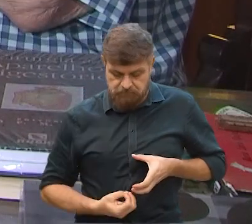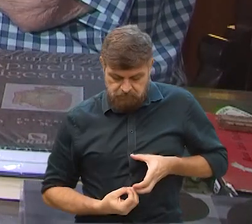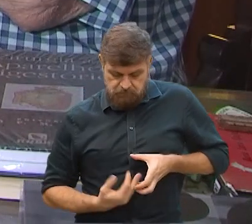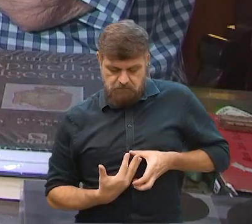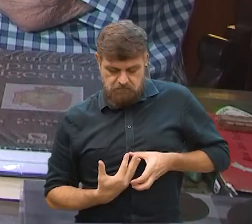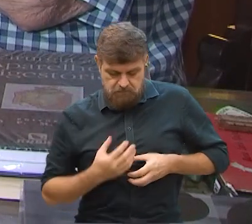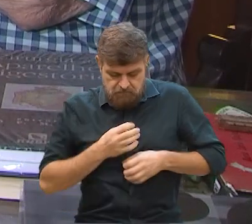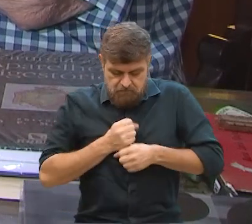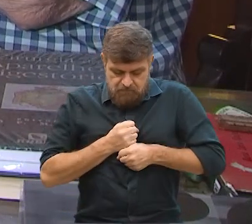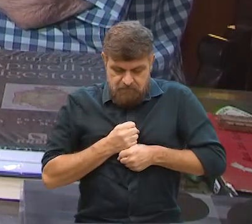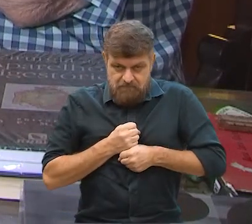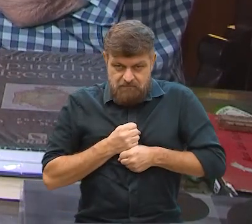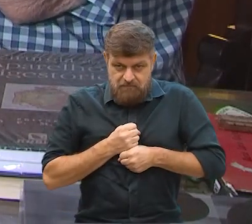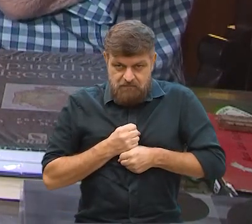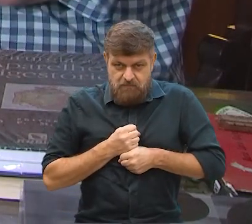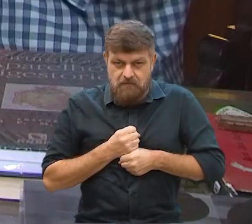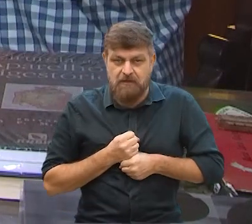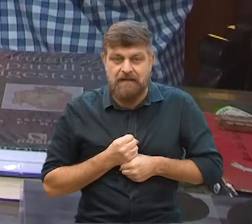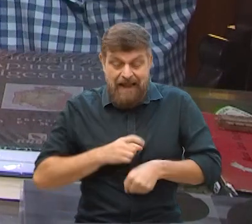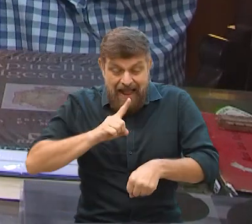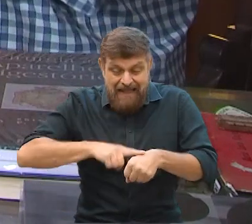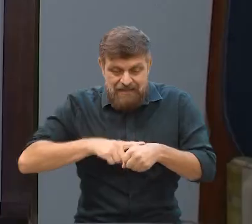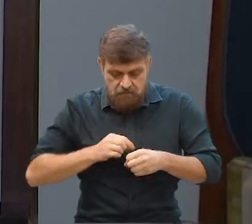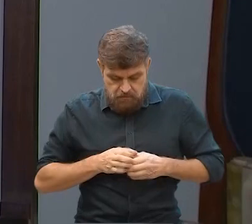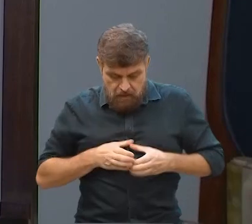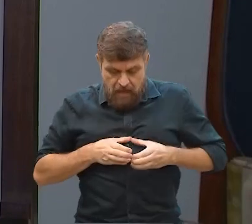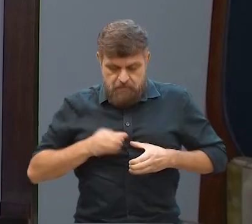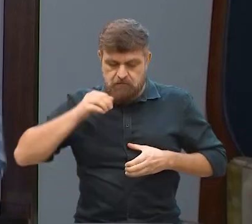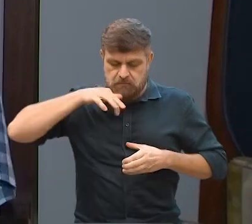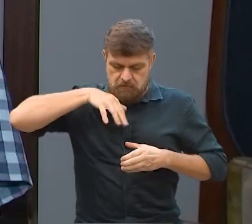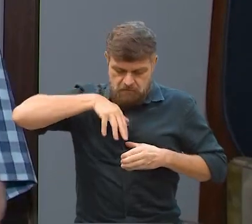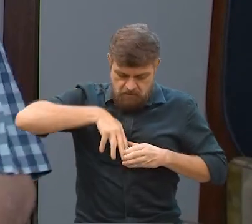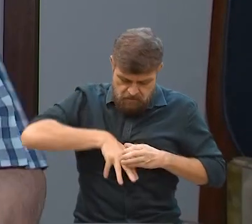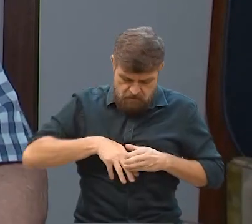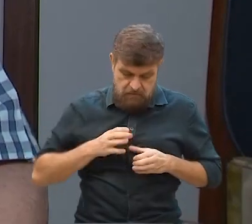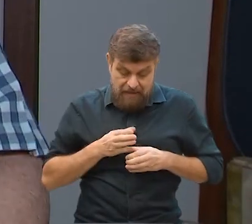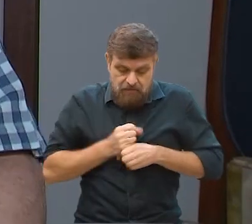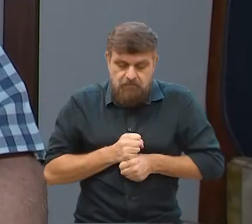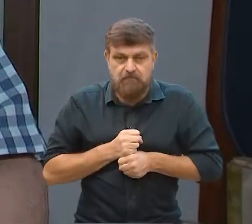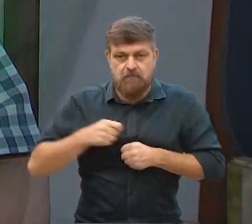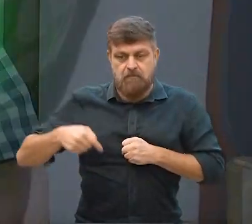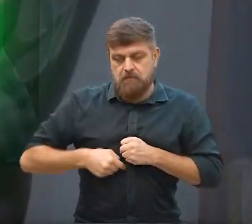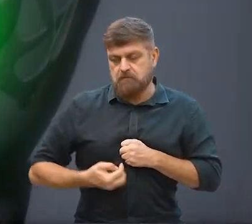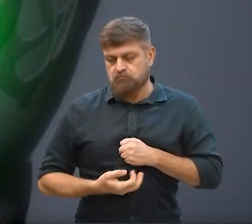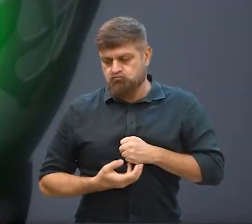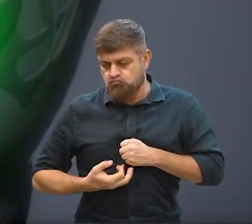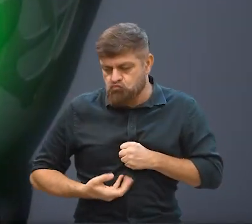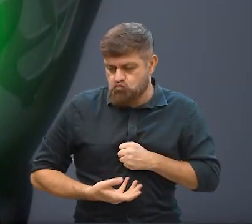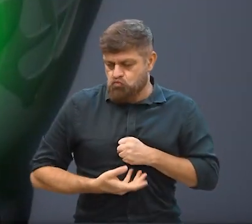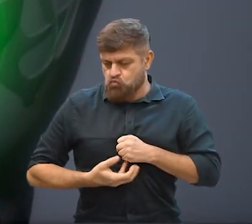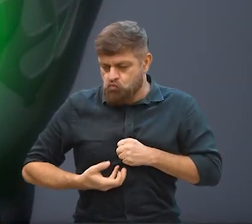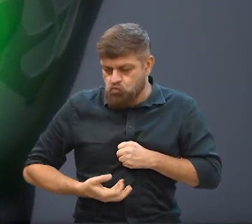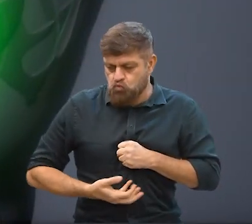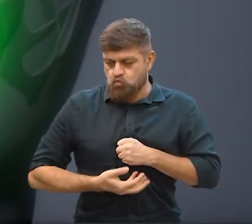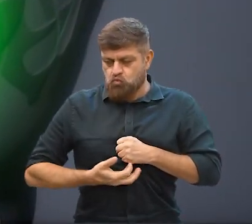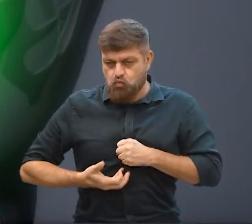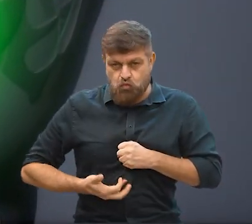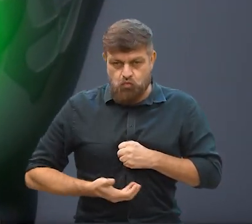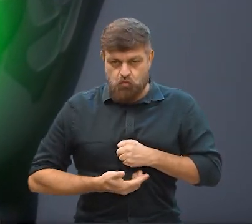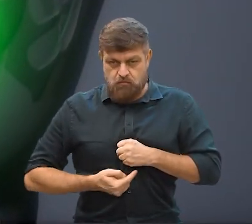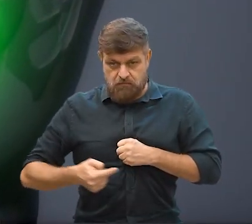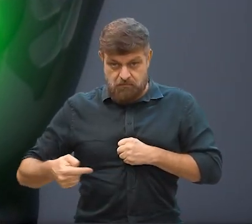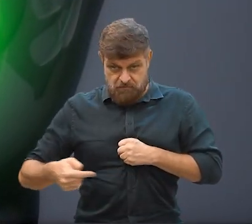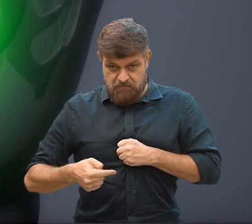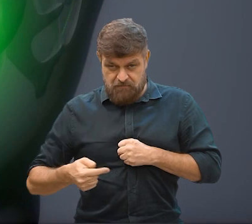o refluxo. E quando o alimento chega, ele se abre para passar para o estômago. Então aí, esse esfíncter abre e